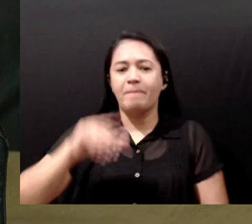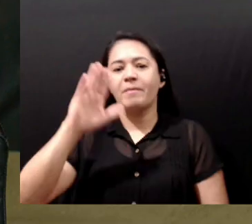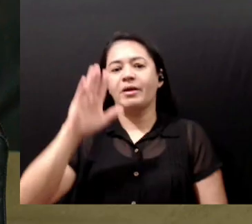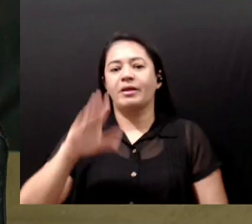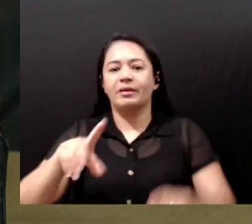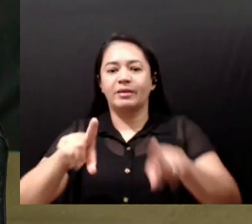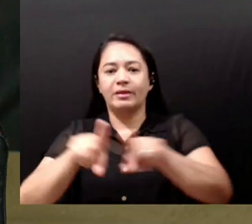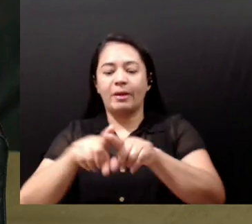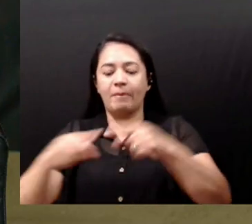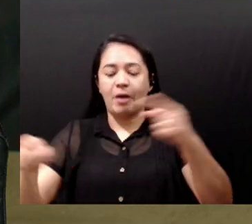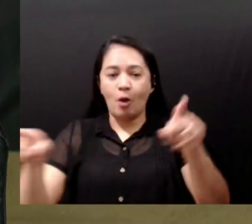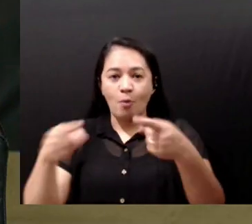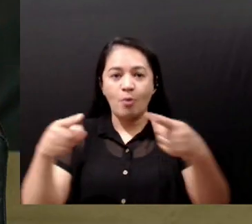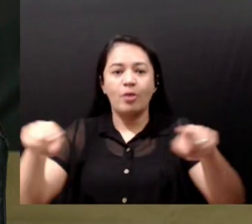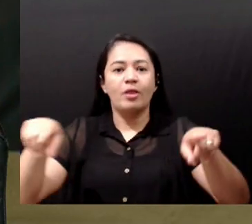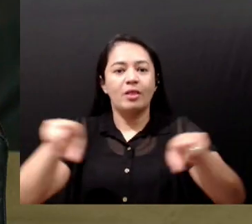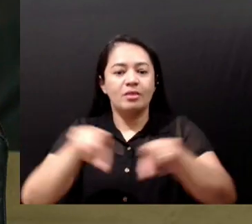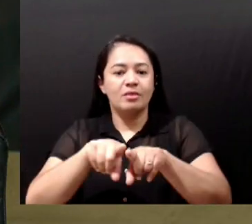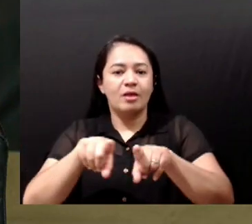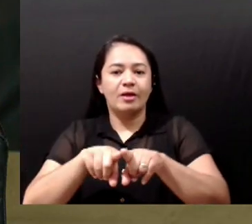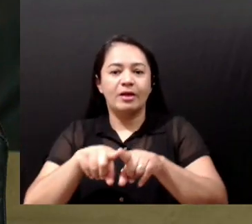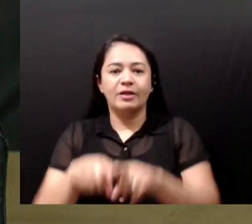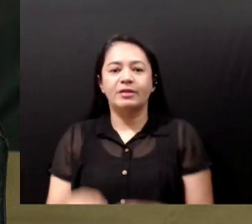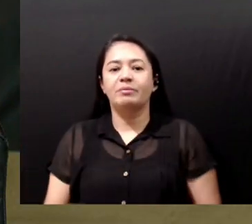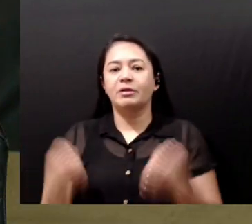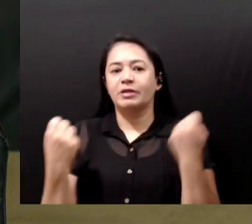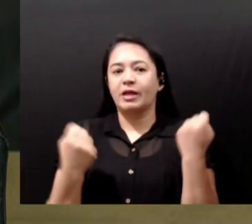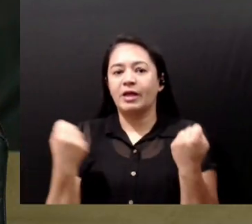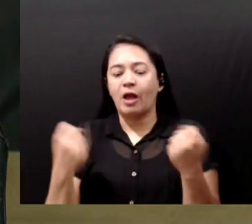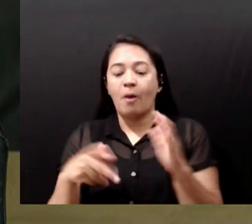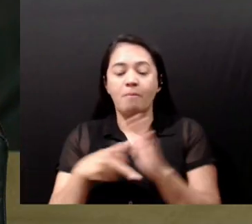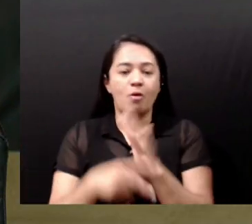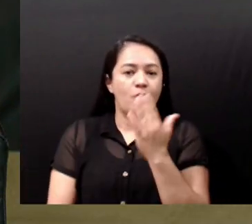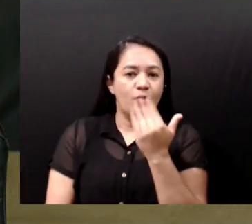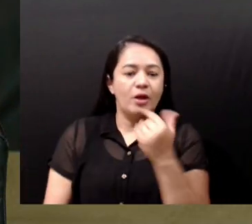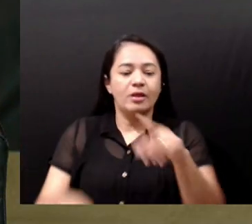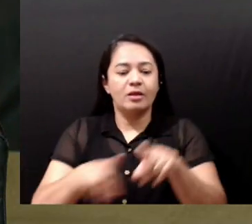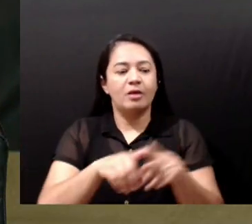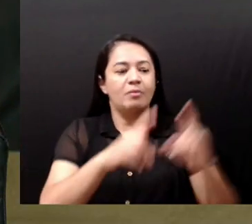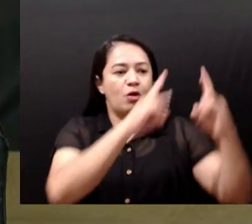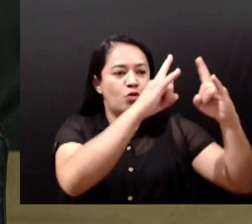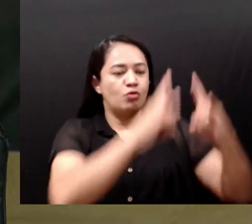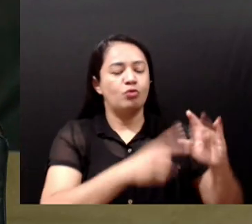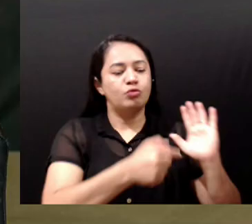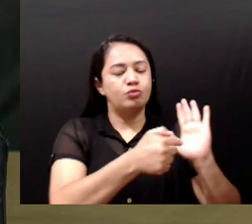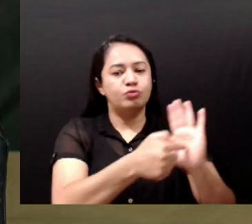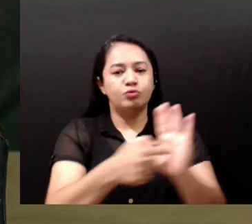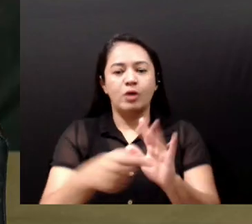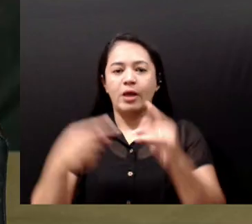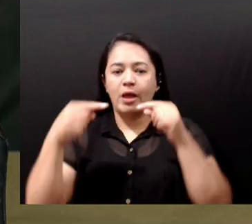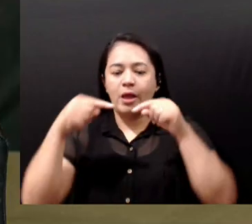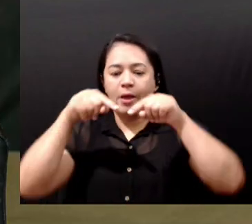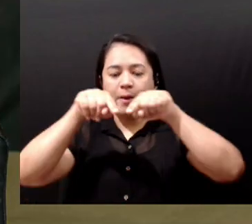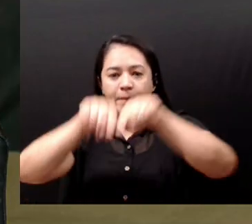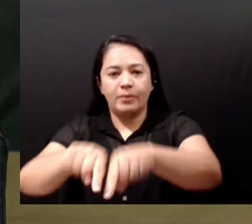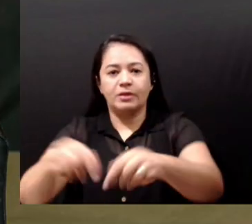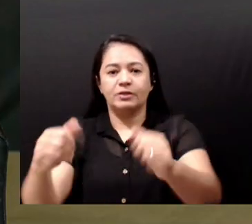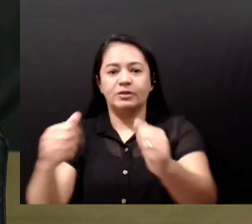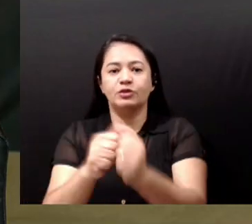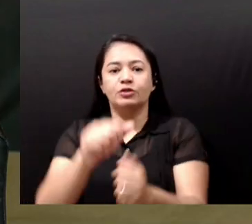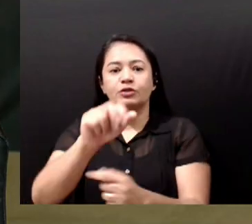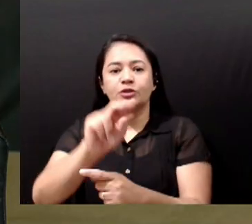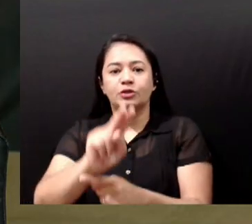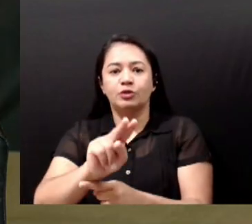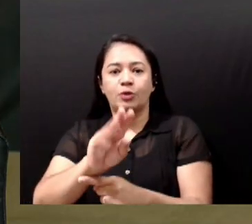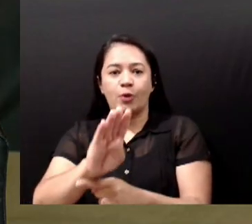público contará com food trucks e estandes de expositoras, tá? Em parceria com a UBM, a União Brasileira de Mulheres